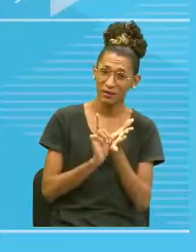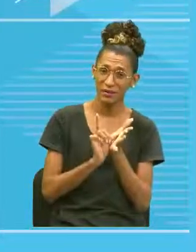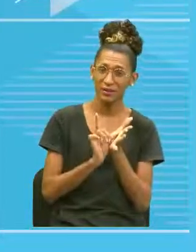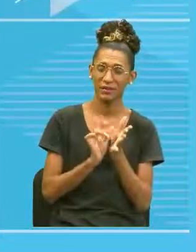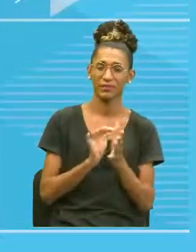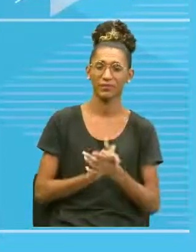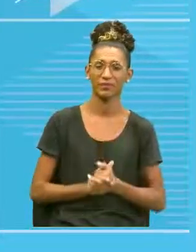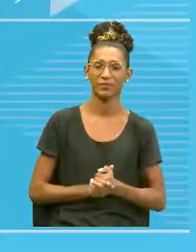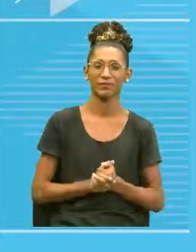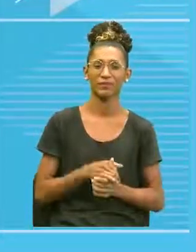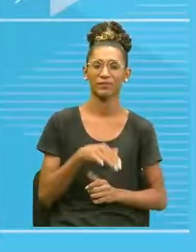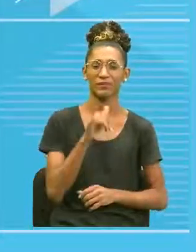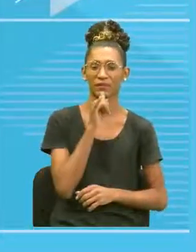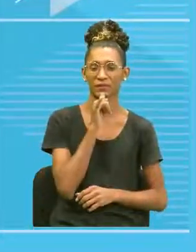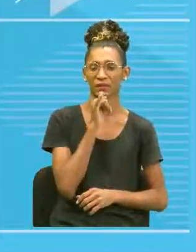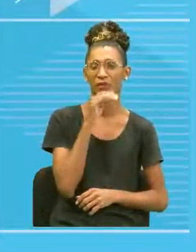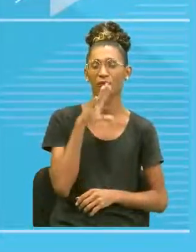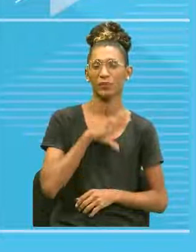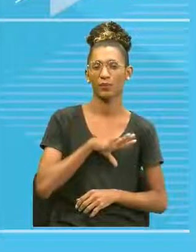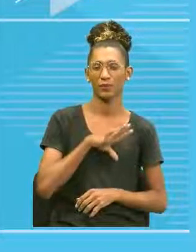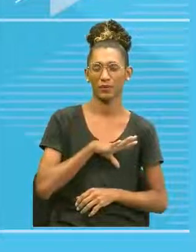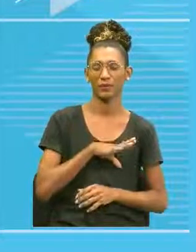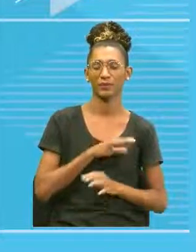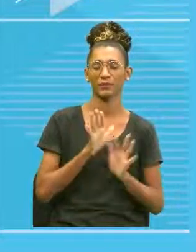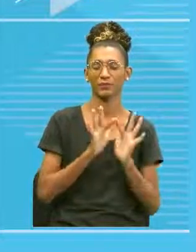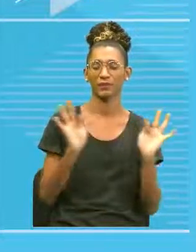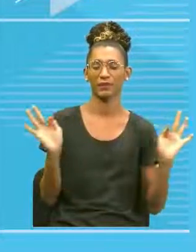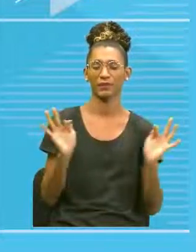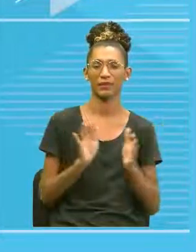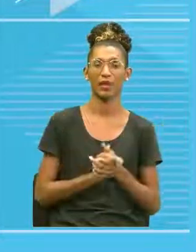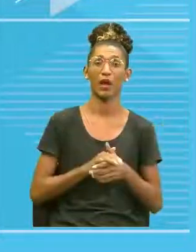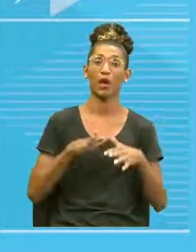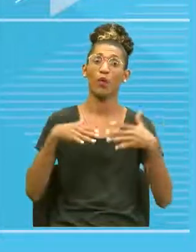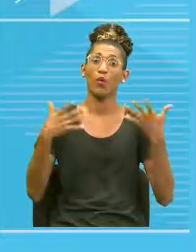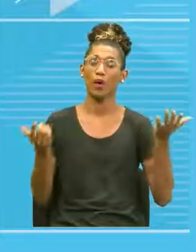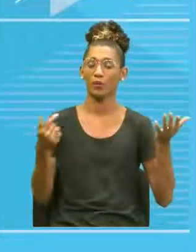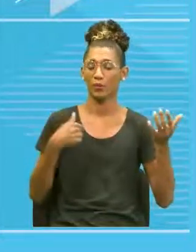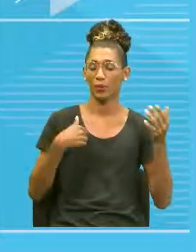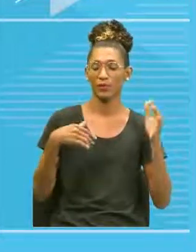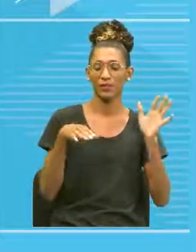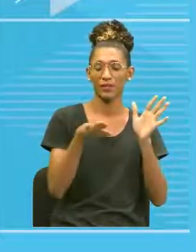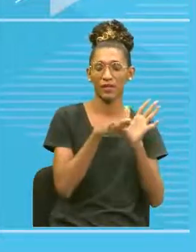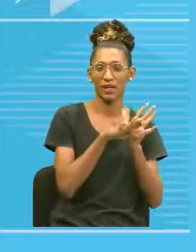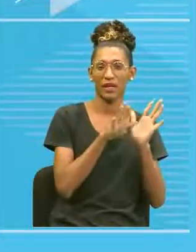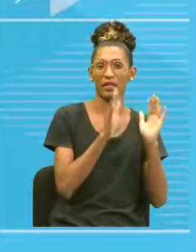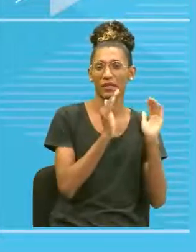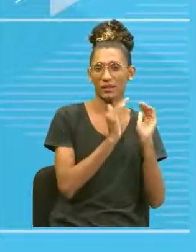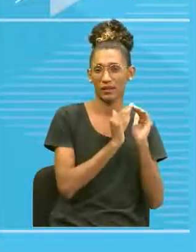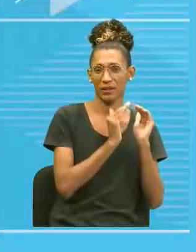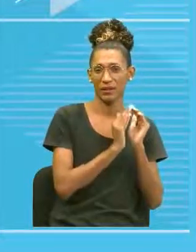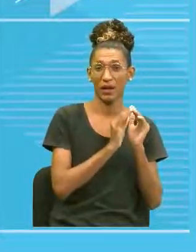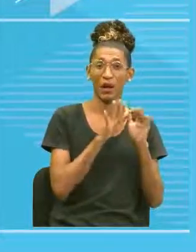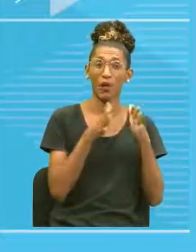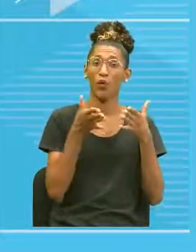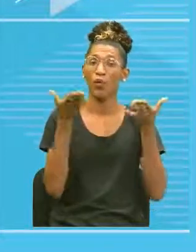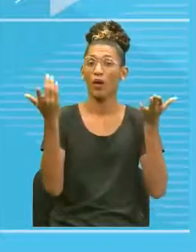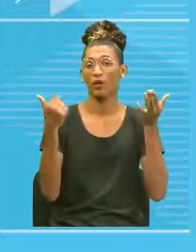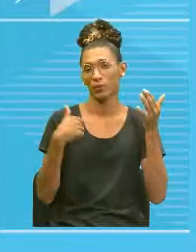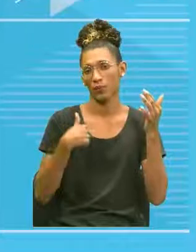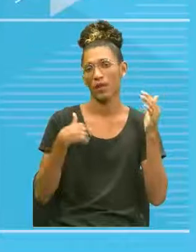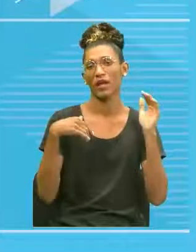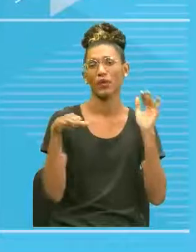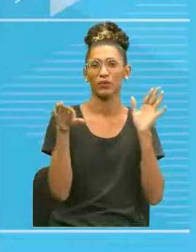eu vou dar um exemplo em português e quando eu cheguei em casa quando eu falo quando eu